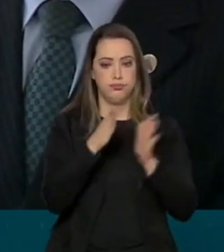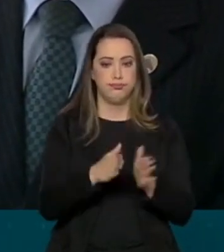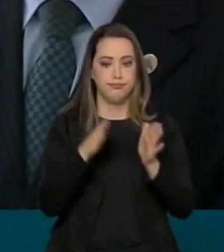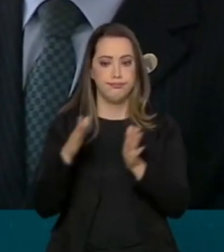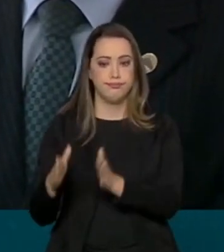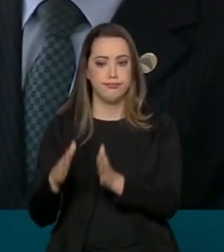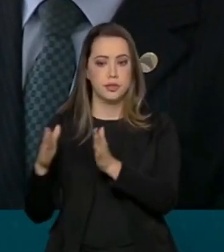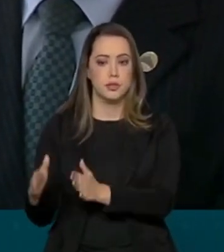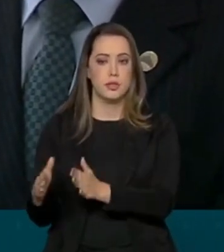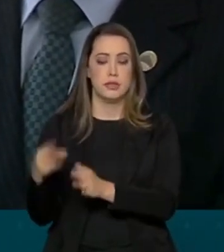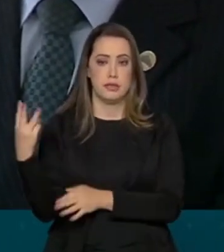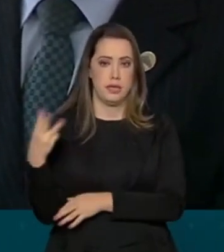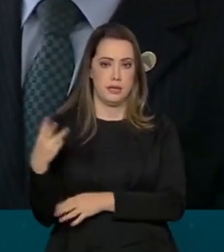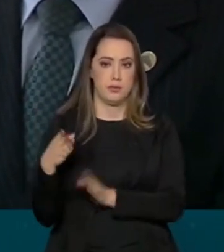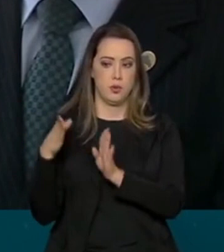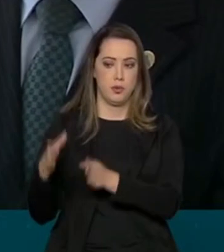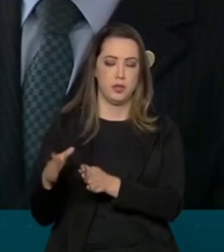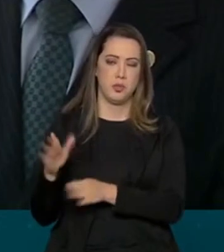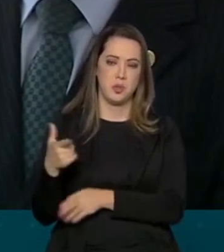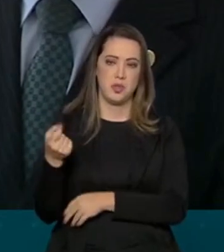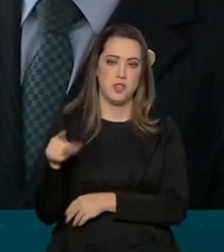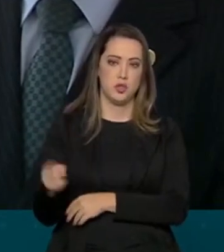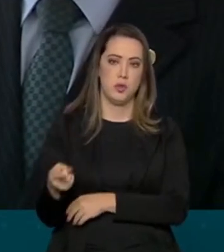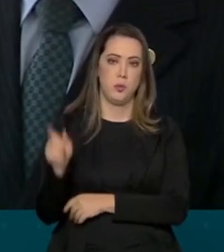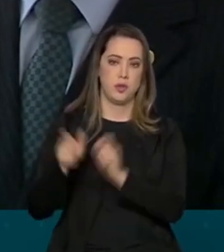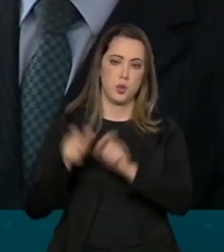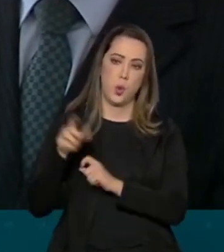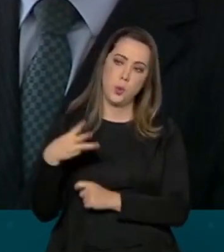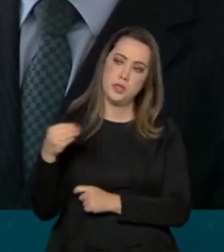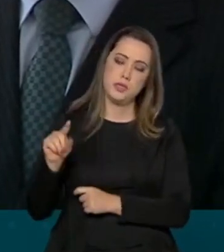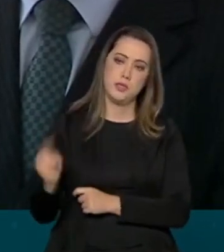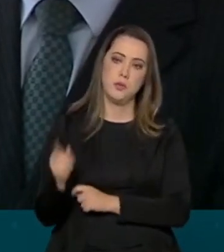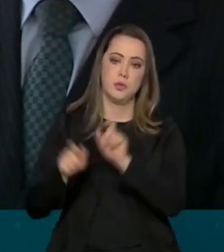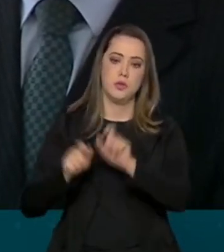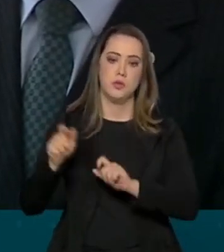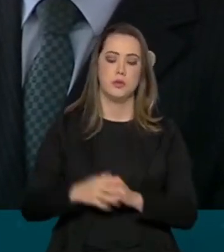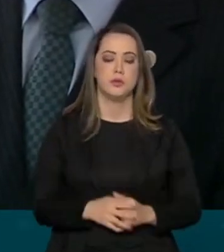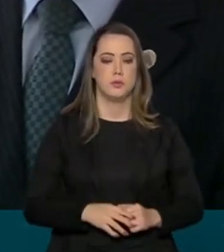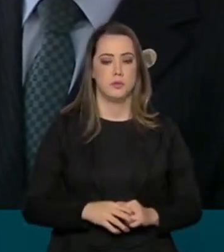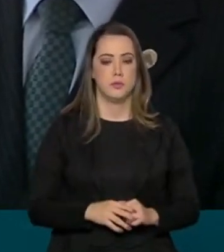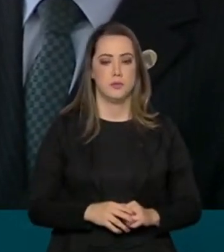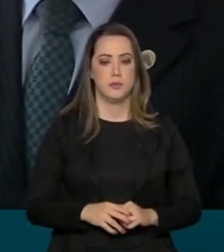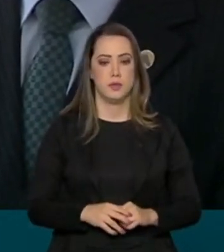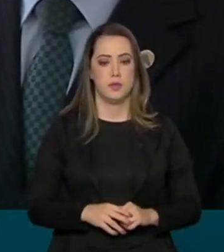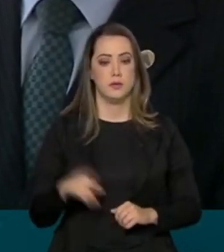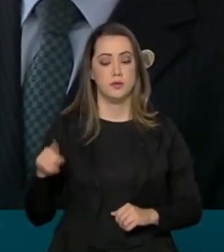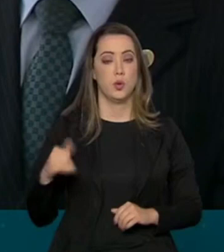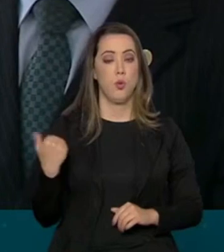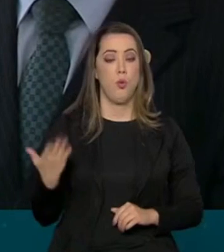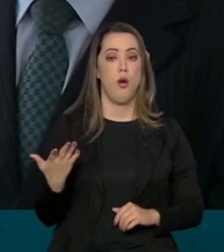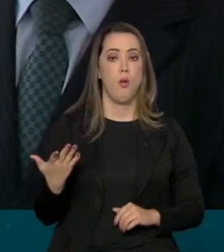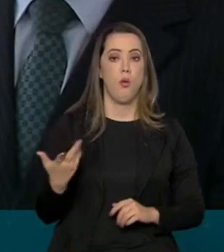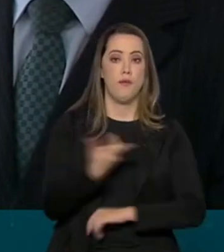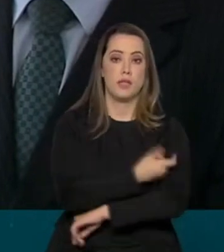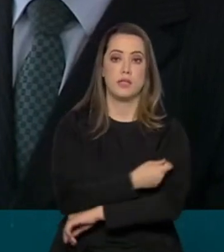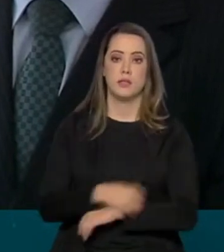20 mil, 30 mil pessoas para testar a eficiência da vacina. Qual é essa vacina que está aqui? Essa é uma vacina que nós